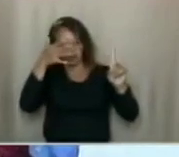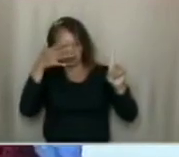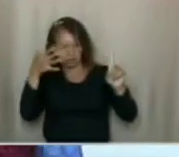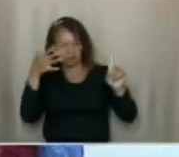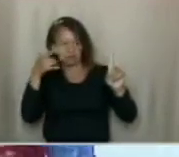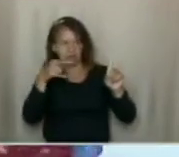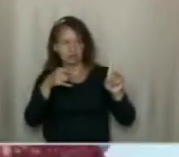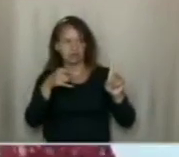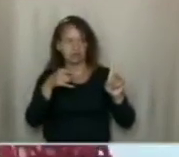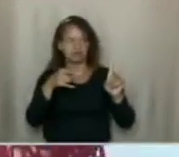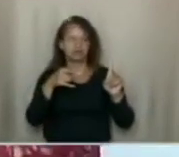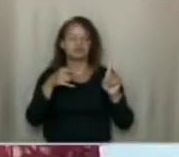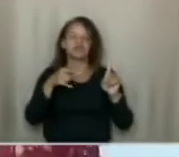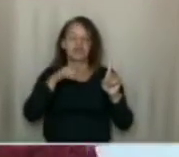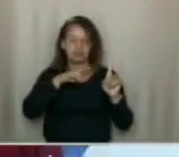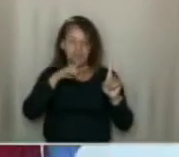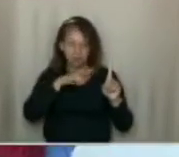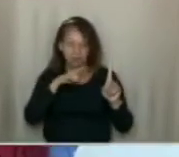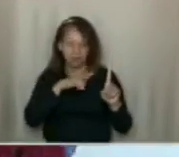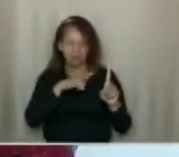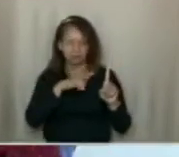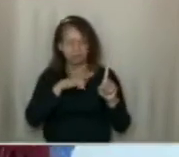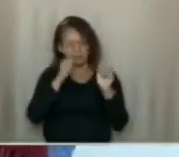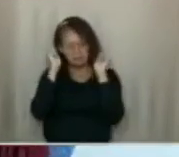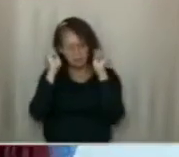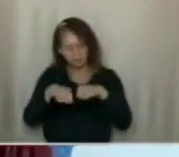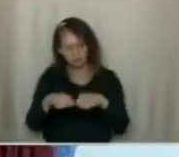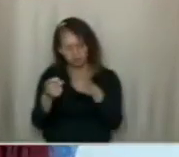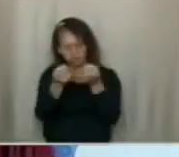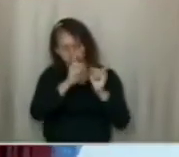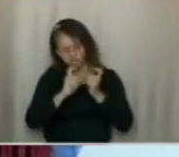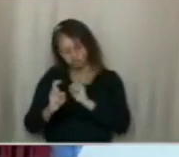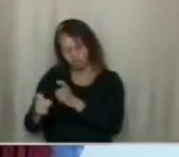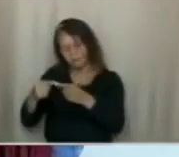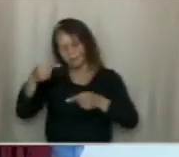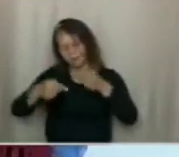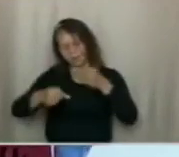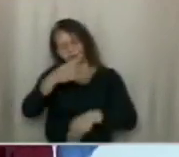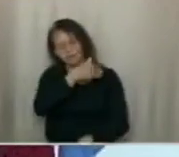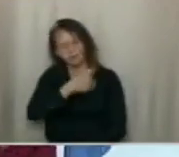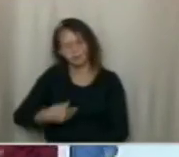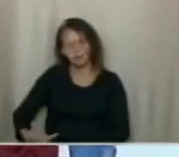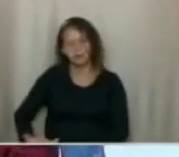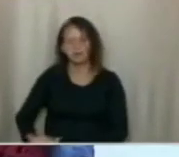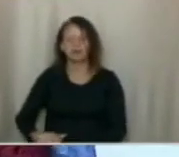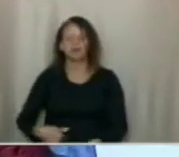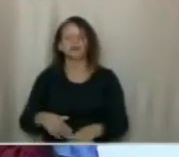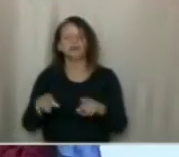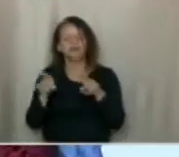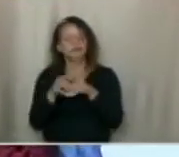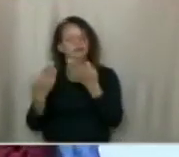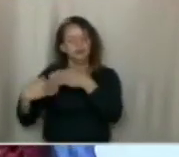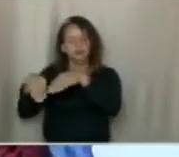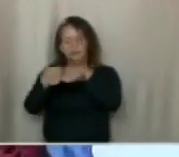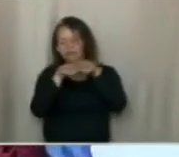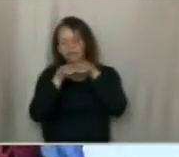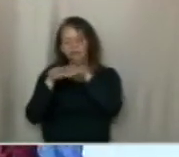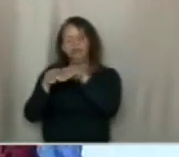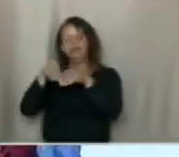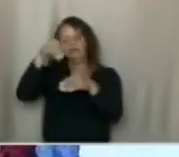ir a mais tem de poderem discutir políticas públicas paritariamente